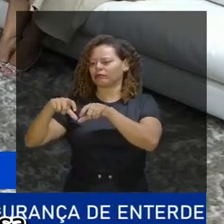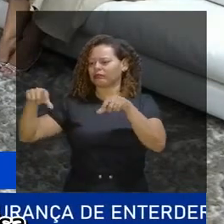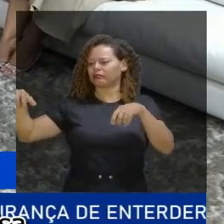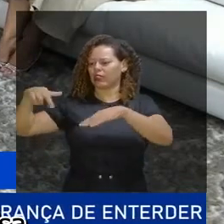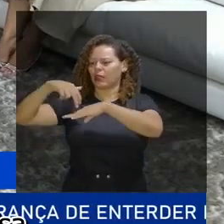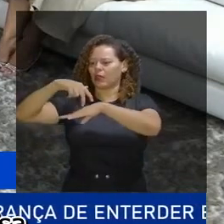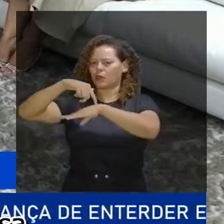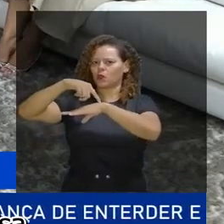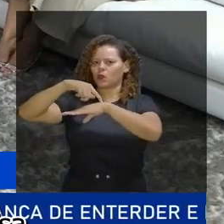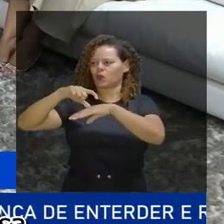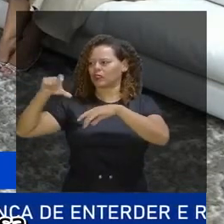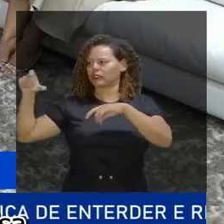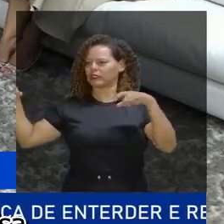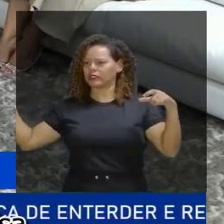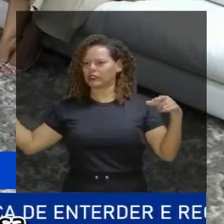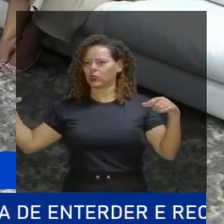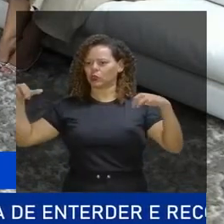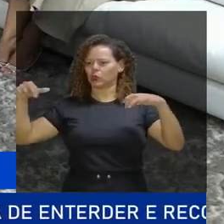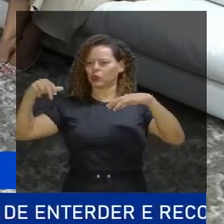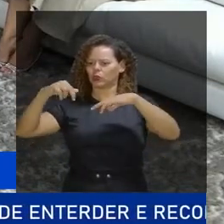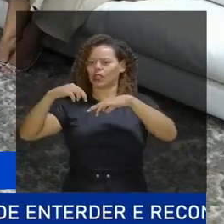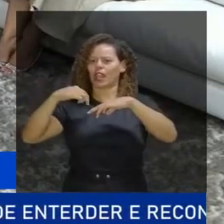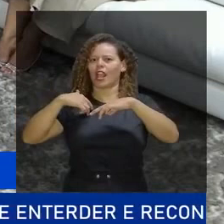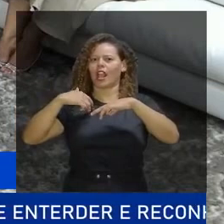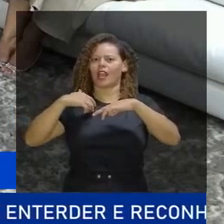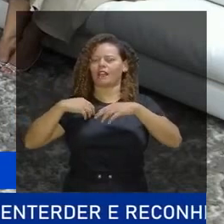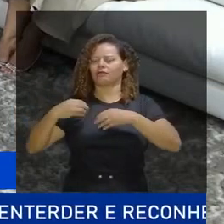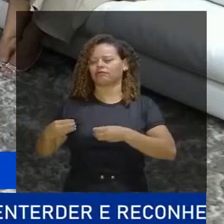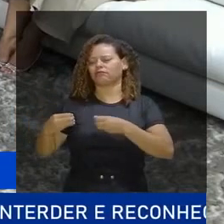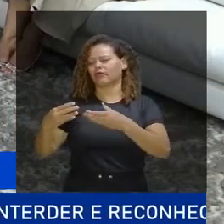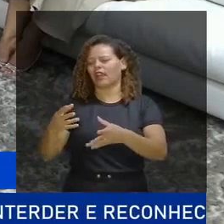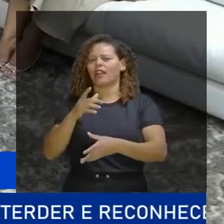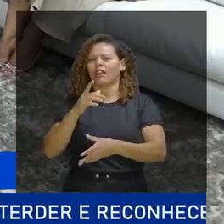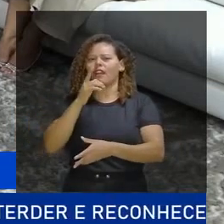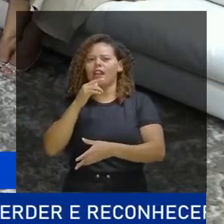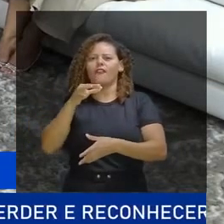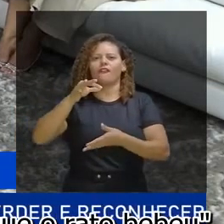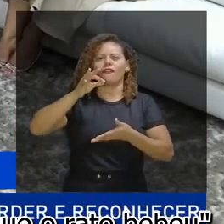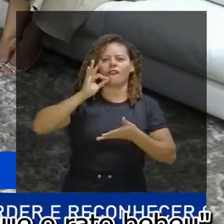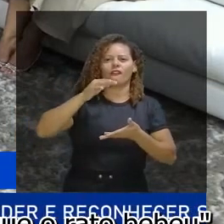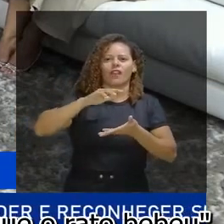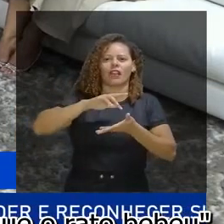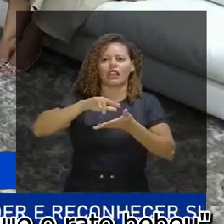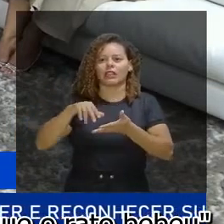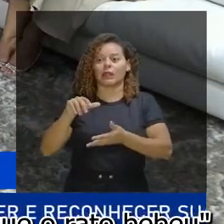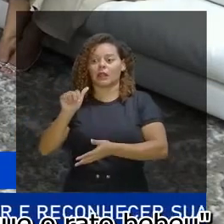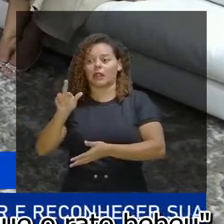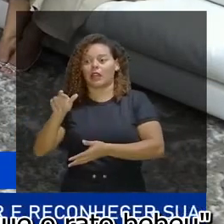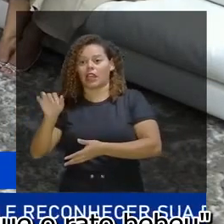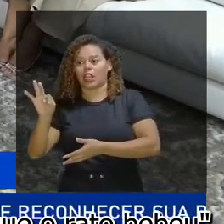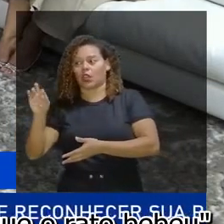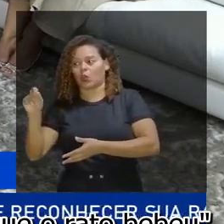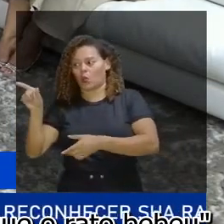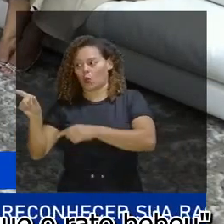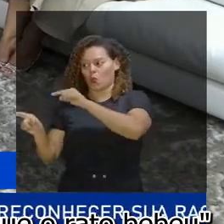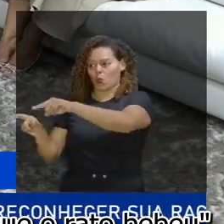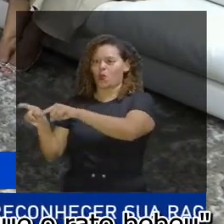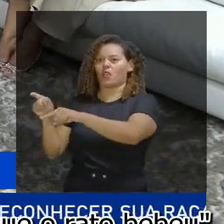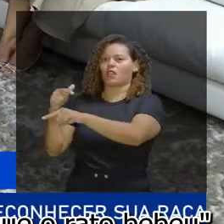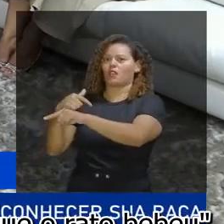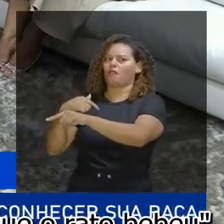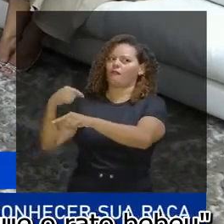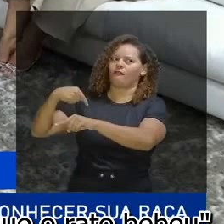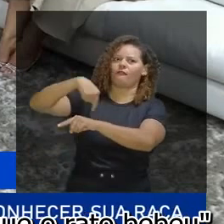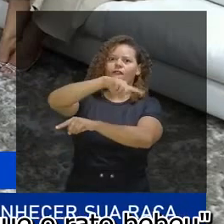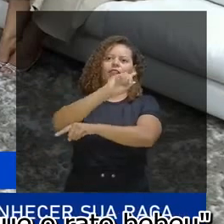cabelos escuros, usa óculos de armação quadrada, dava água, dava preto, café, e quando o rato bebia, diziam, não cinza vá para lá, chumbo, Dodô, com